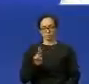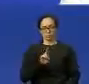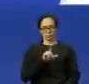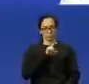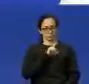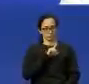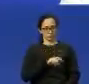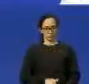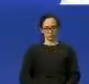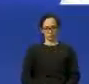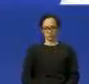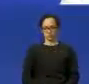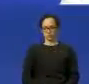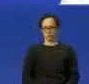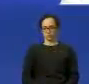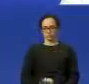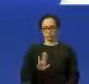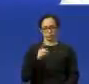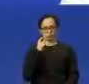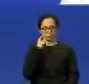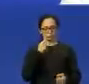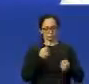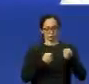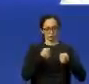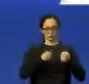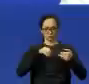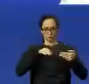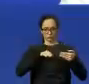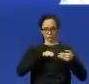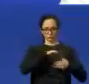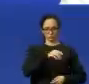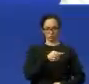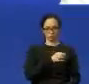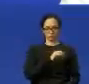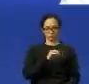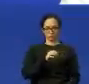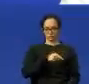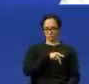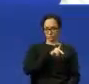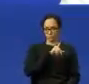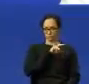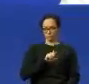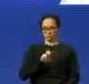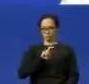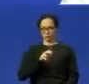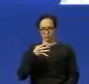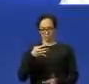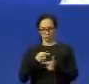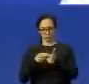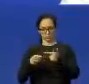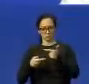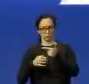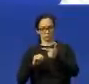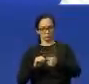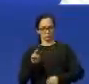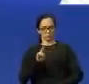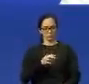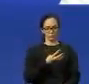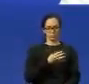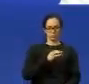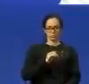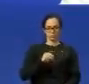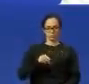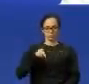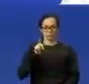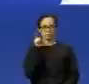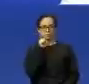nesse reabastecimento? Bem, se o carro saiu com 100 kg de combustível, teve o consumo de 4/10, consumiu 40 kg de